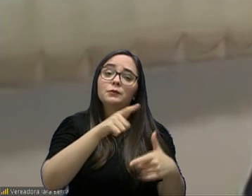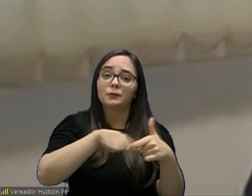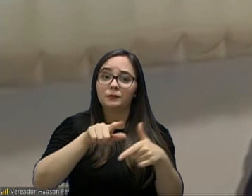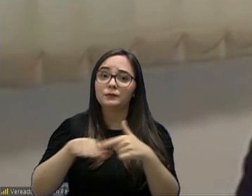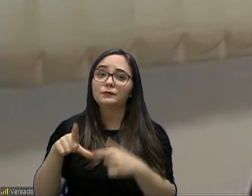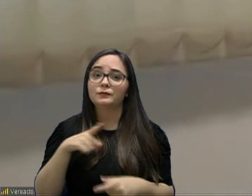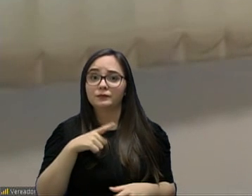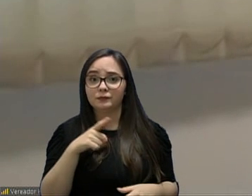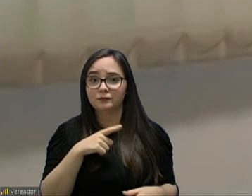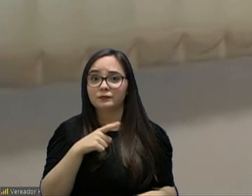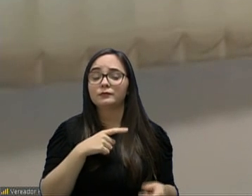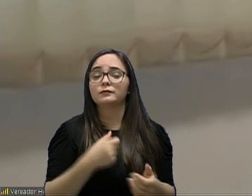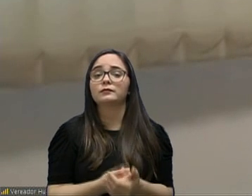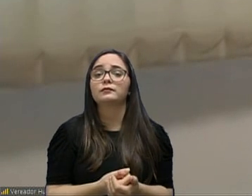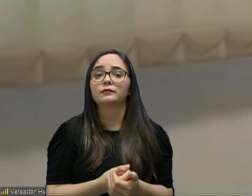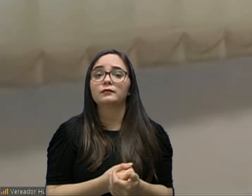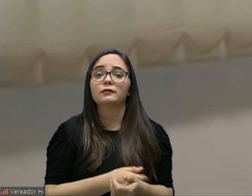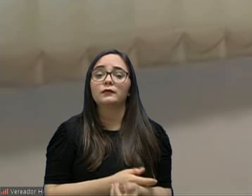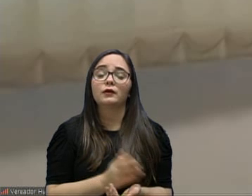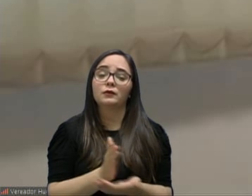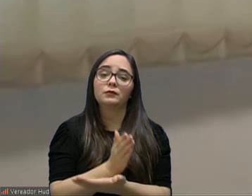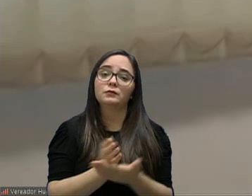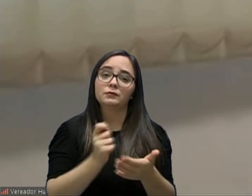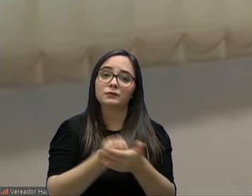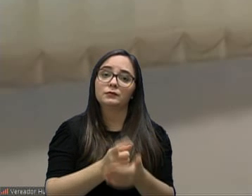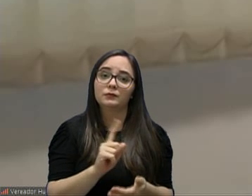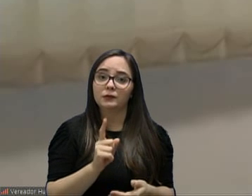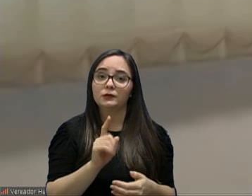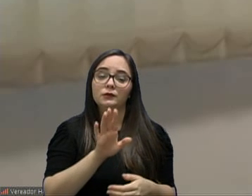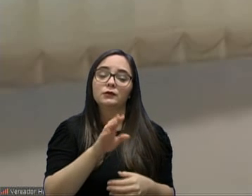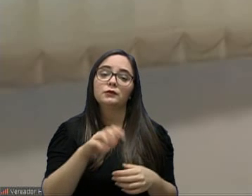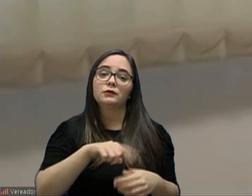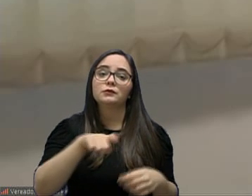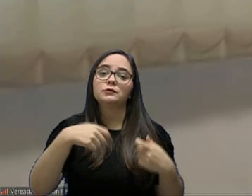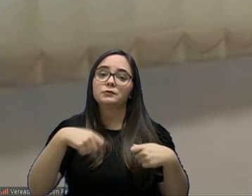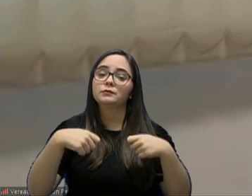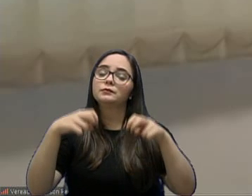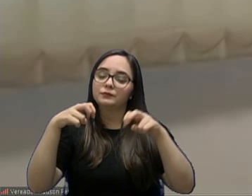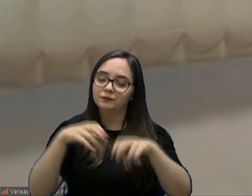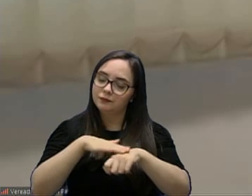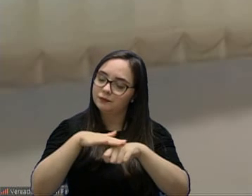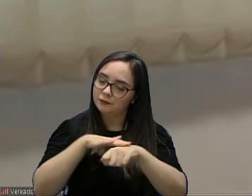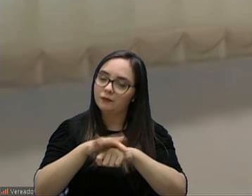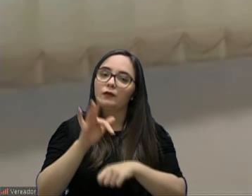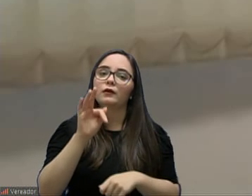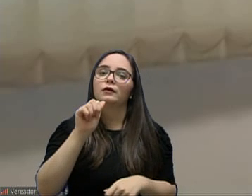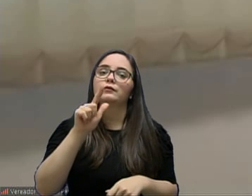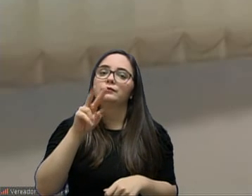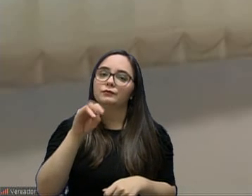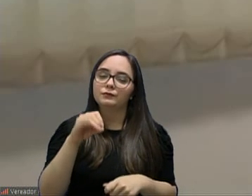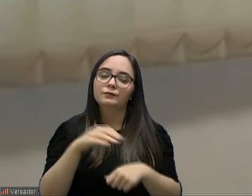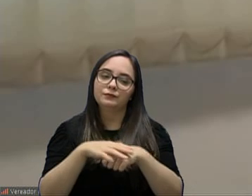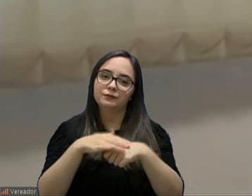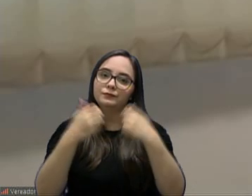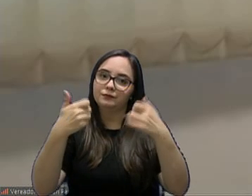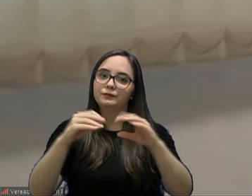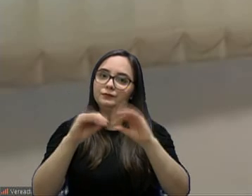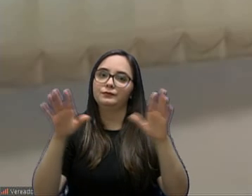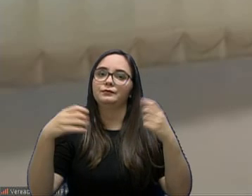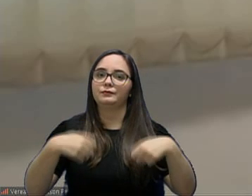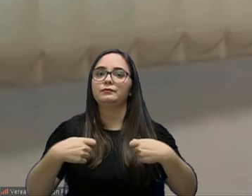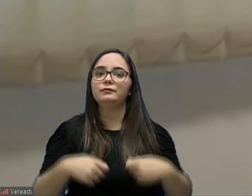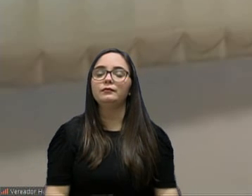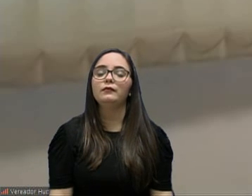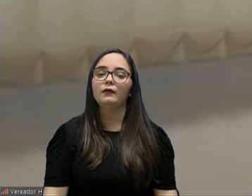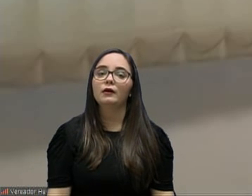usam-se como justificativa para não pagamento. Então, nós vamos ter que sentar com o Fábio para falar especificamente das emendas parlamentares. E essa